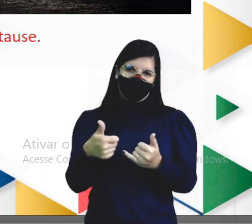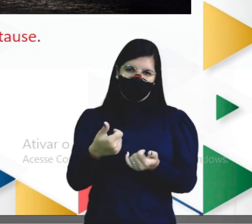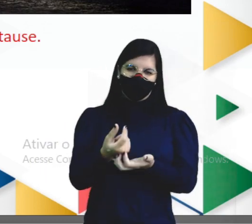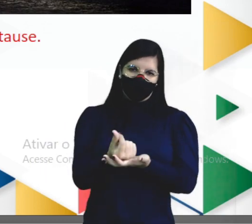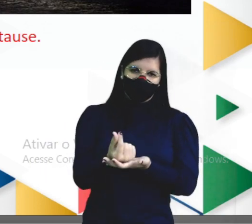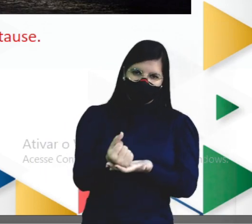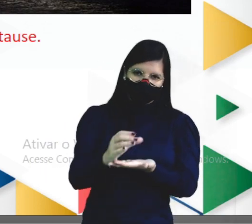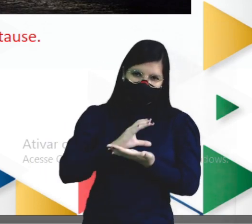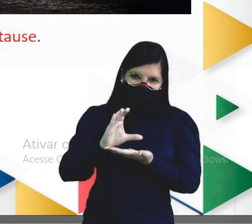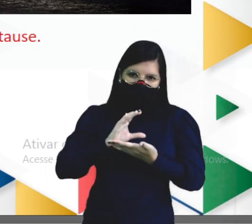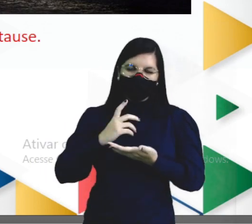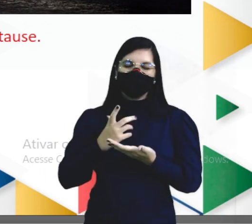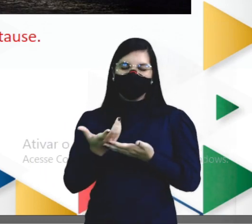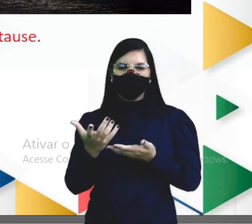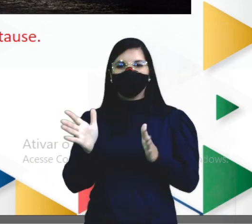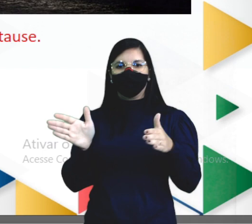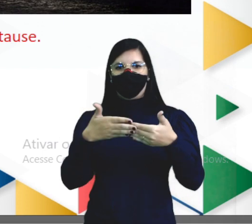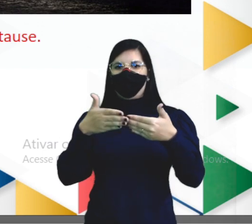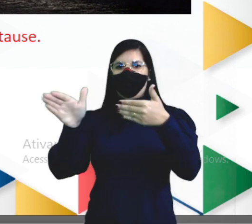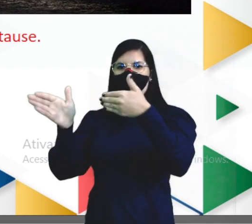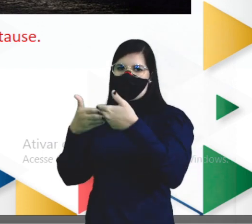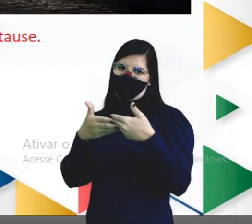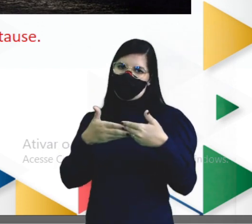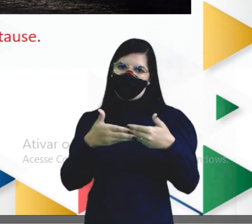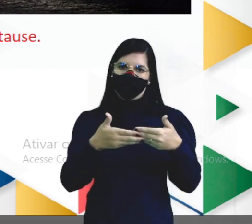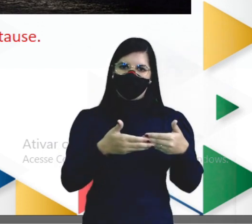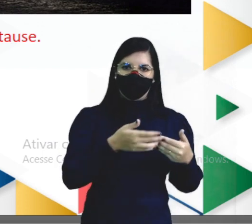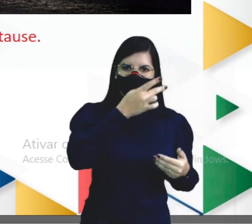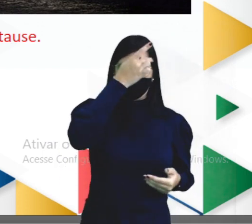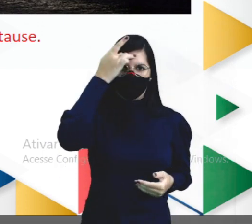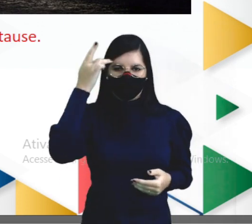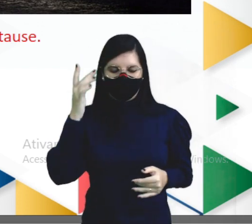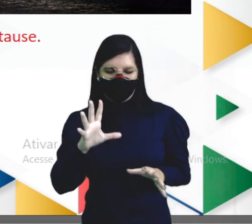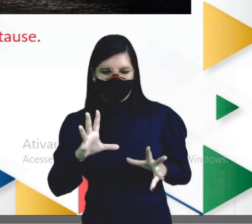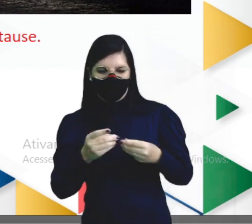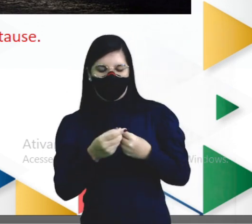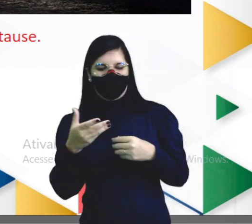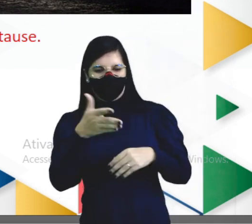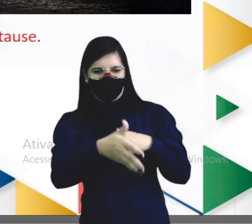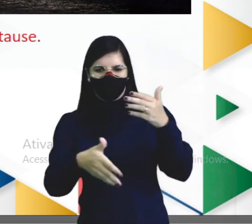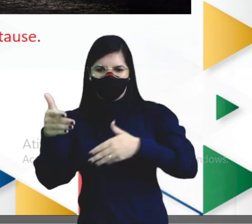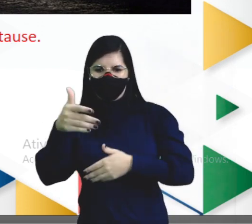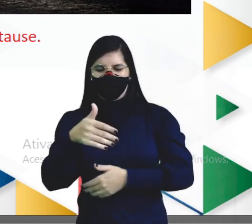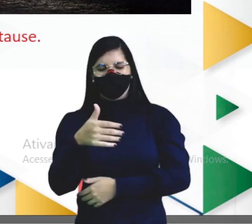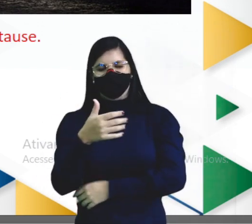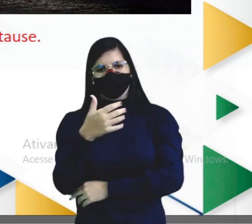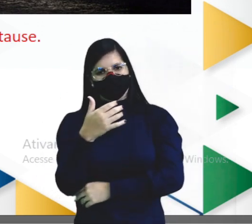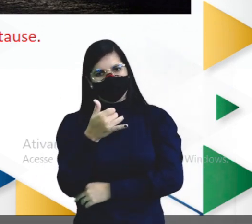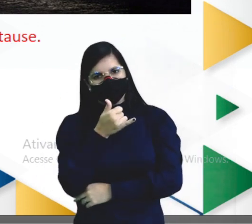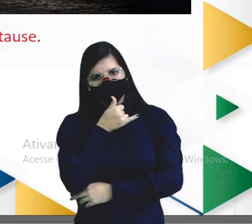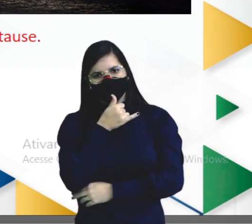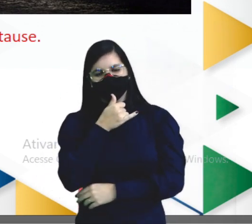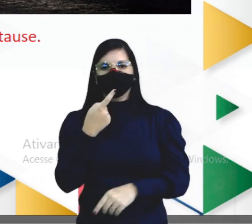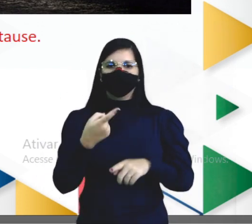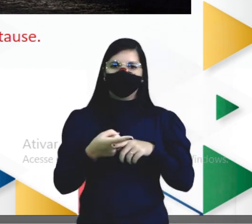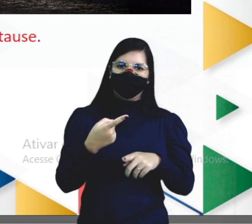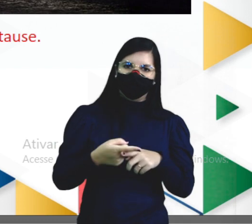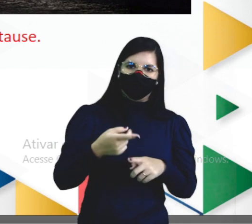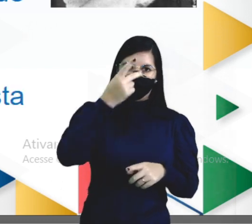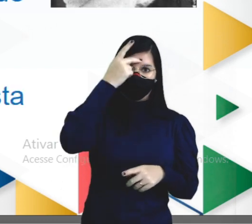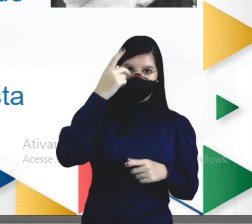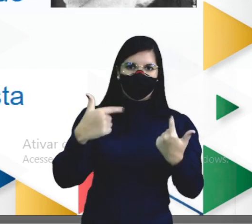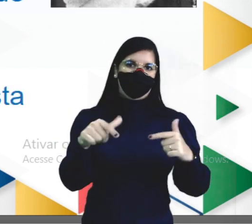foi fechado. Então, assim, que causou comoção, não só para os frequentadores, mas até para as pessoas que se apresentavam e ganhavam vida